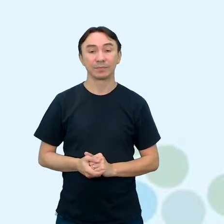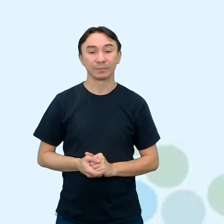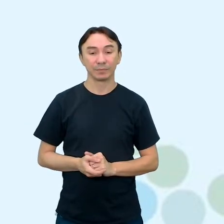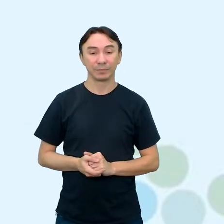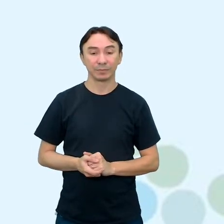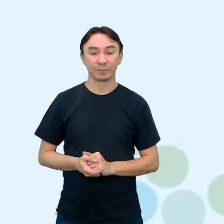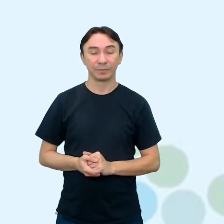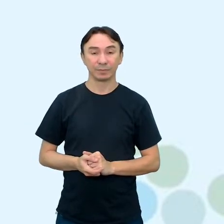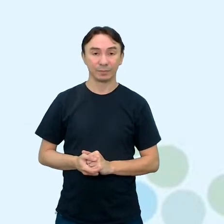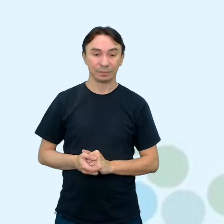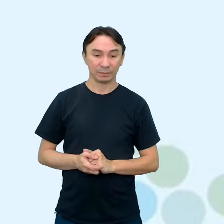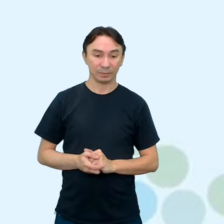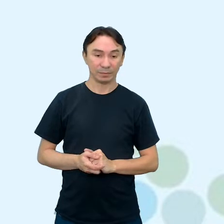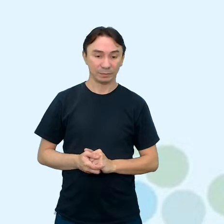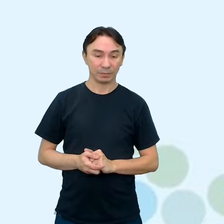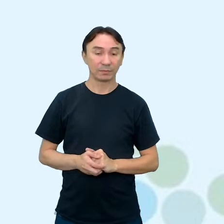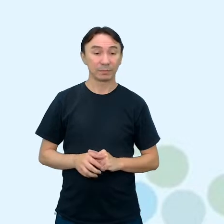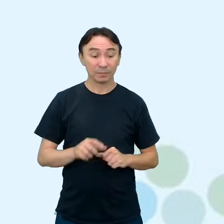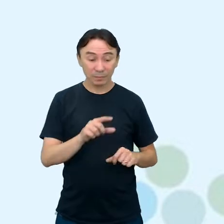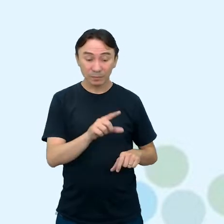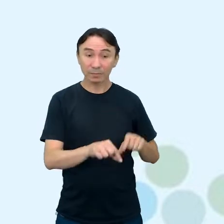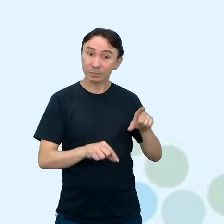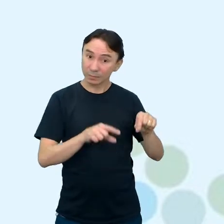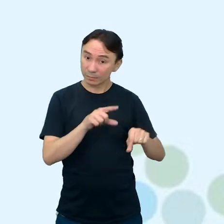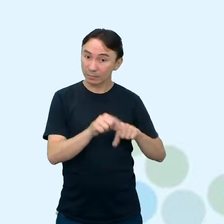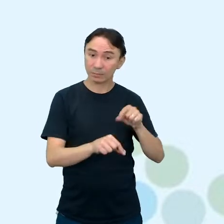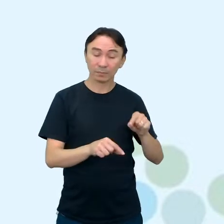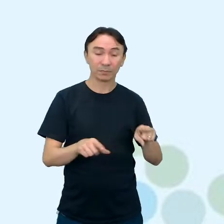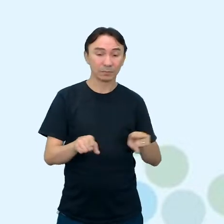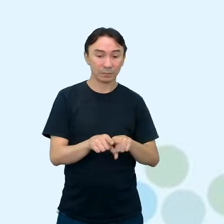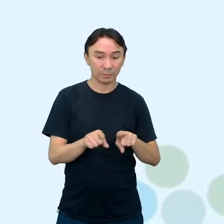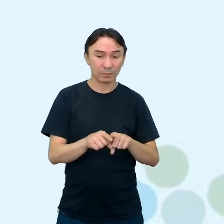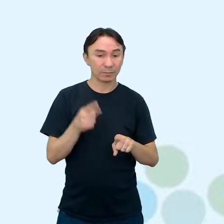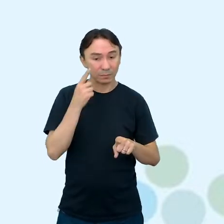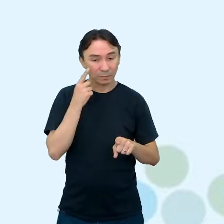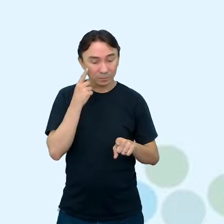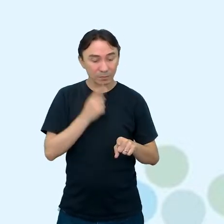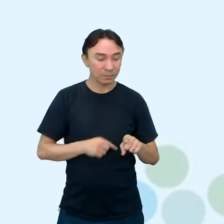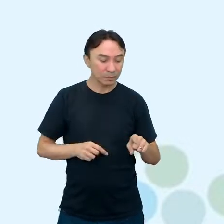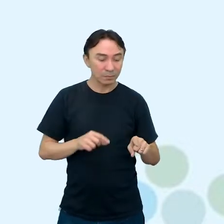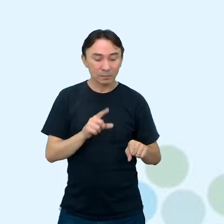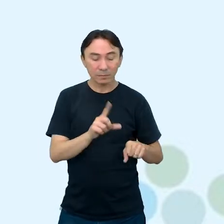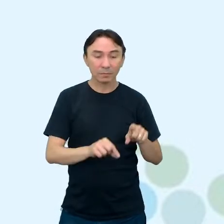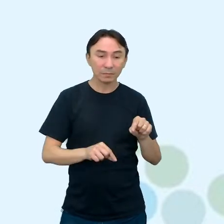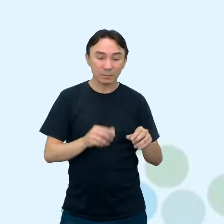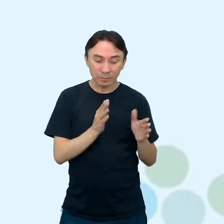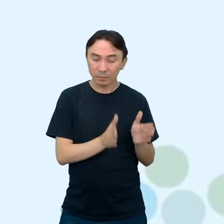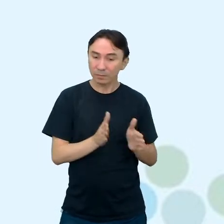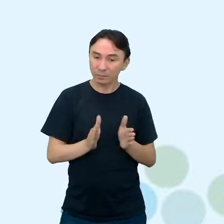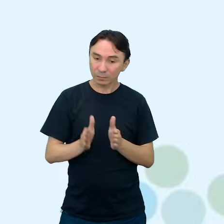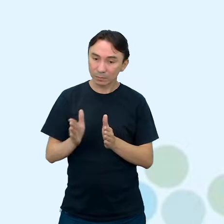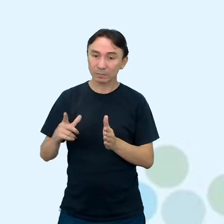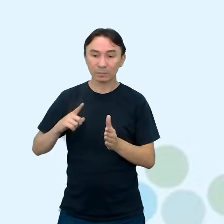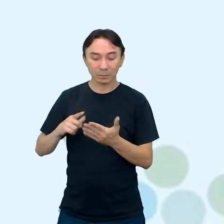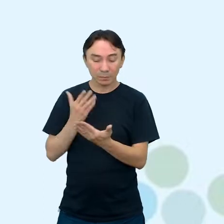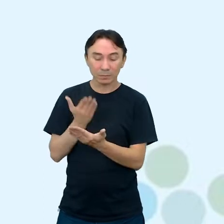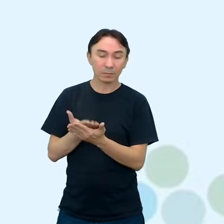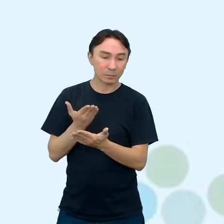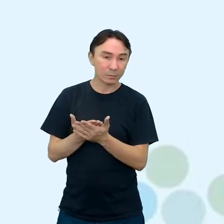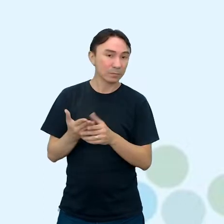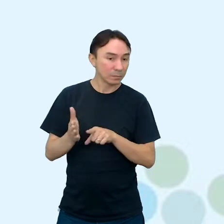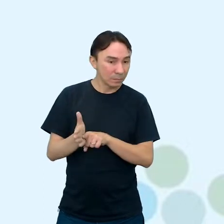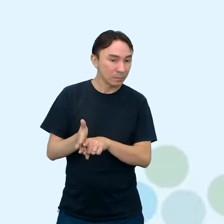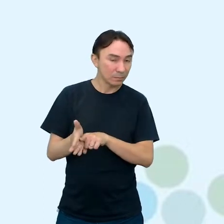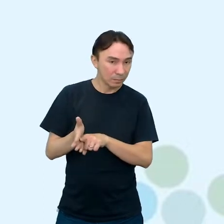vamos selecionar e sistematizar com base em estudos e pesquisas, em